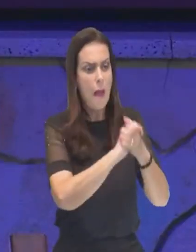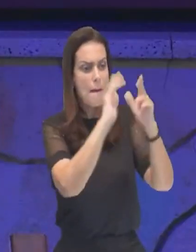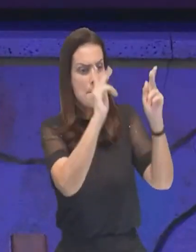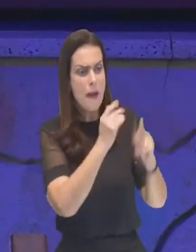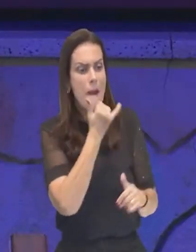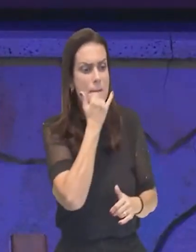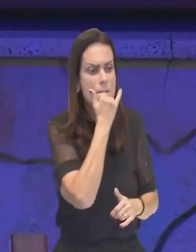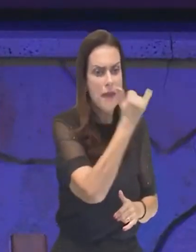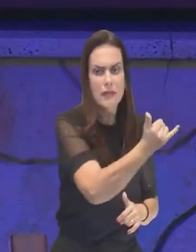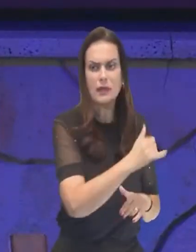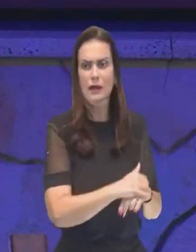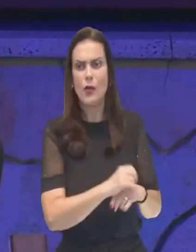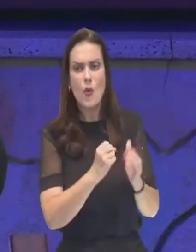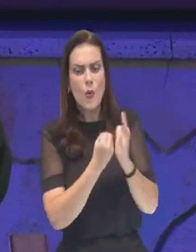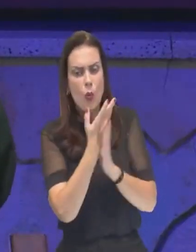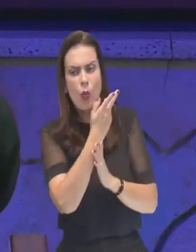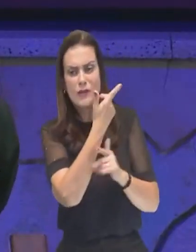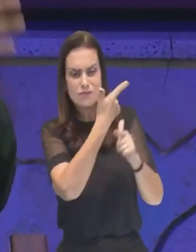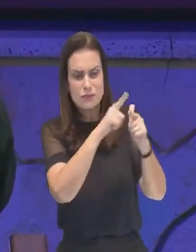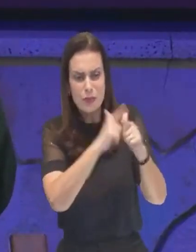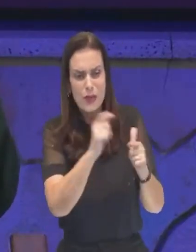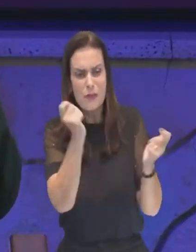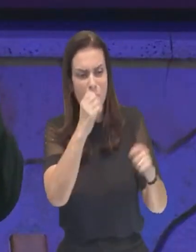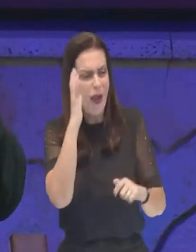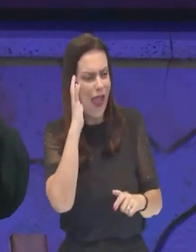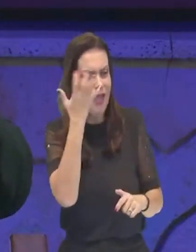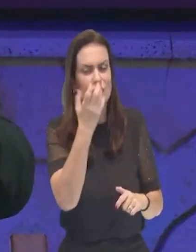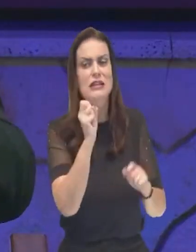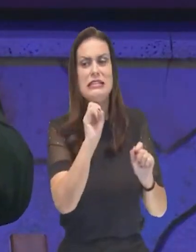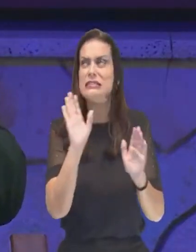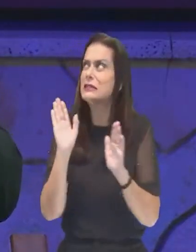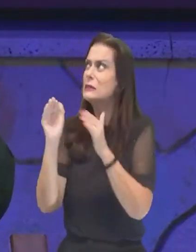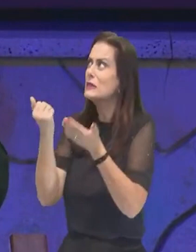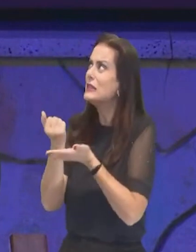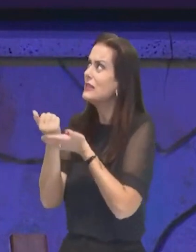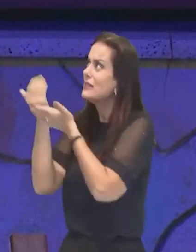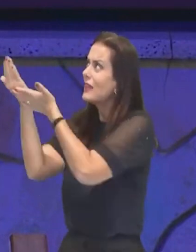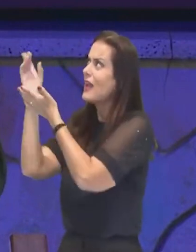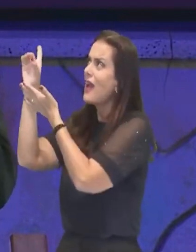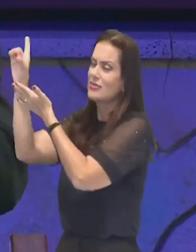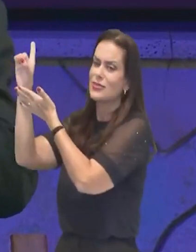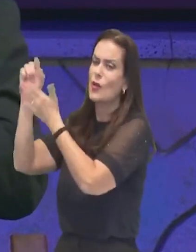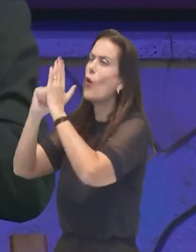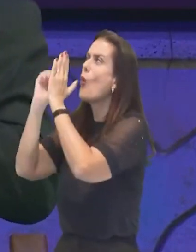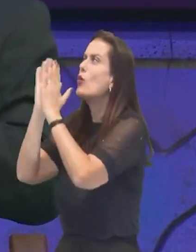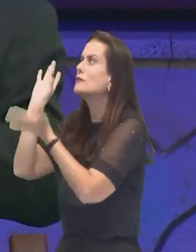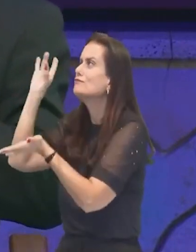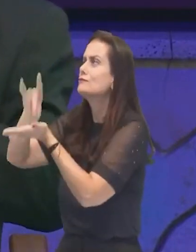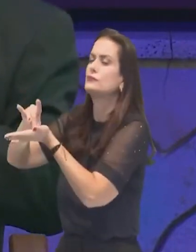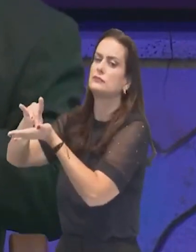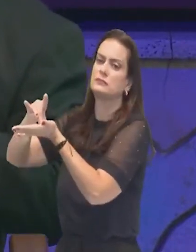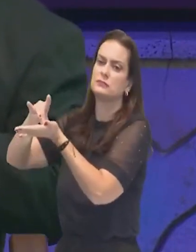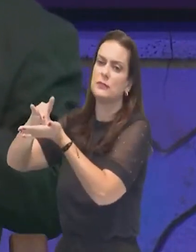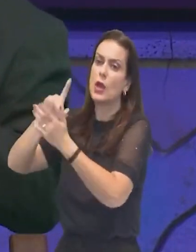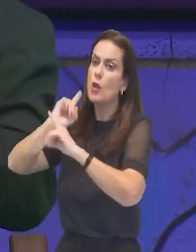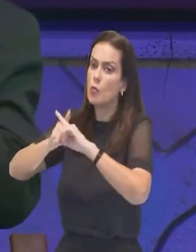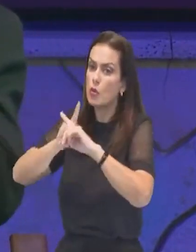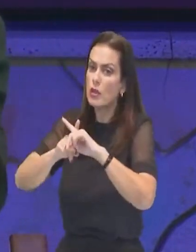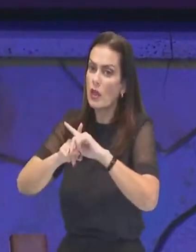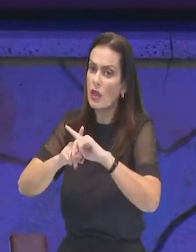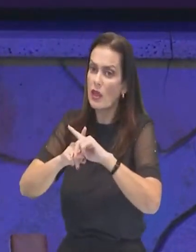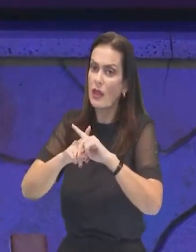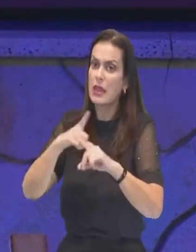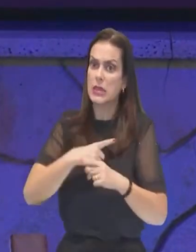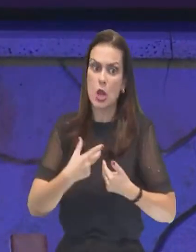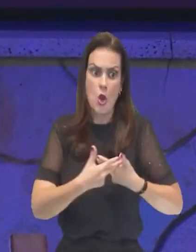Quantos problemas podem ser resolvidos se colocados na presença de Deus numa sincera oração? Porque o que adianta ter